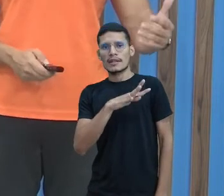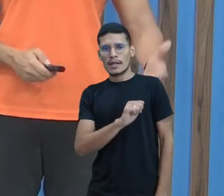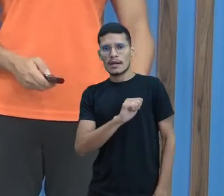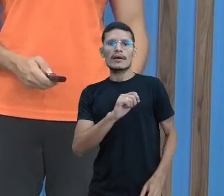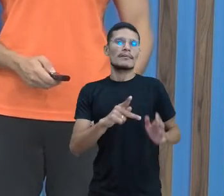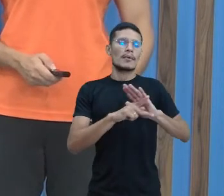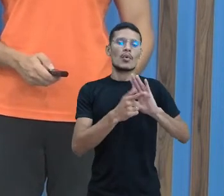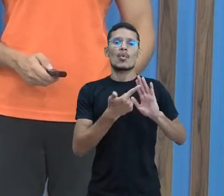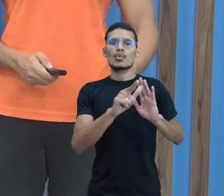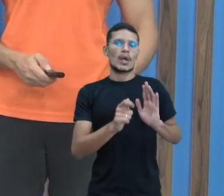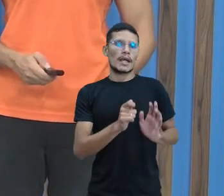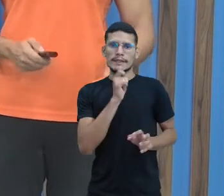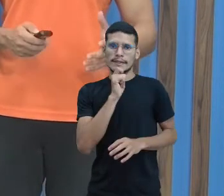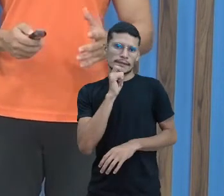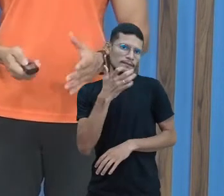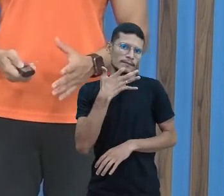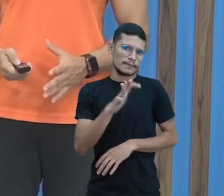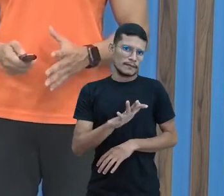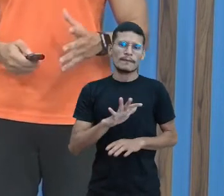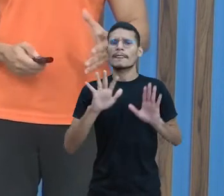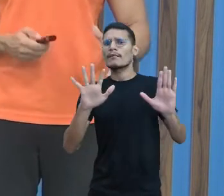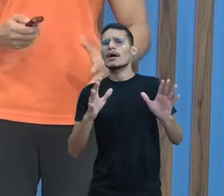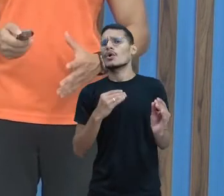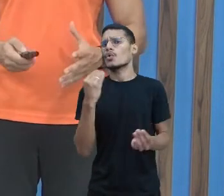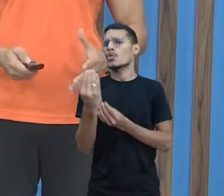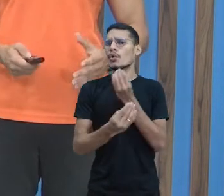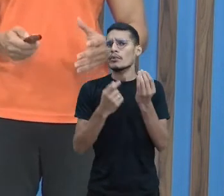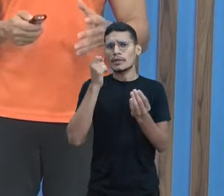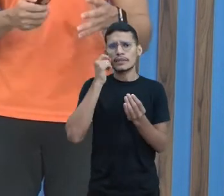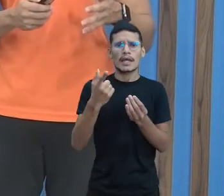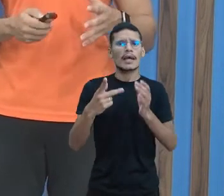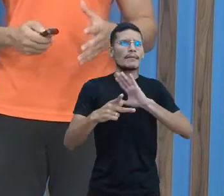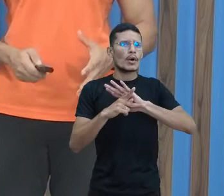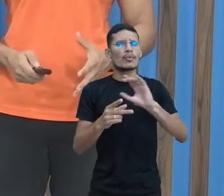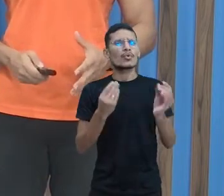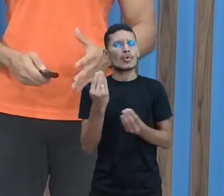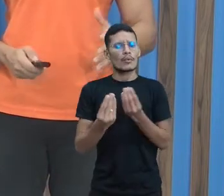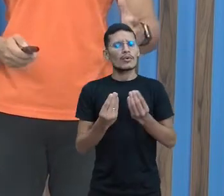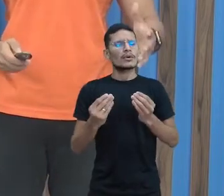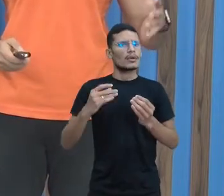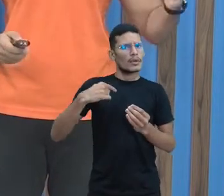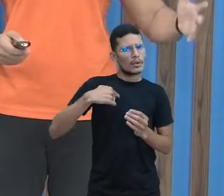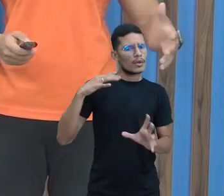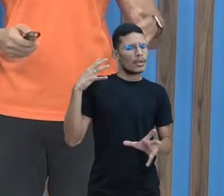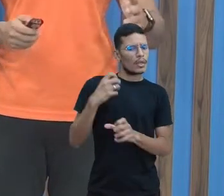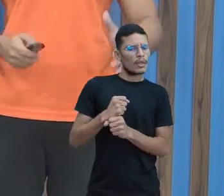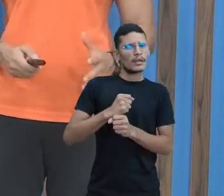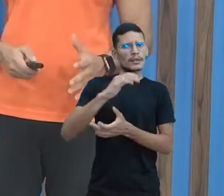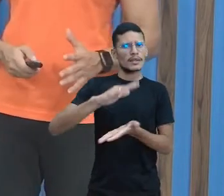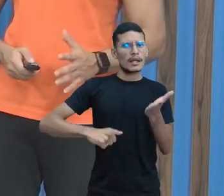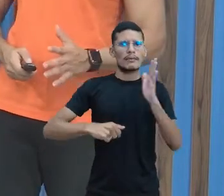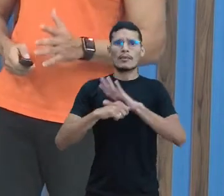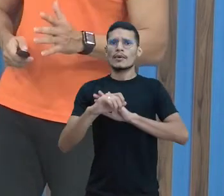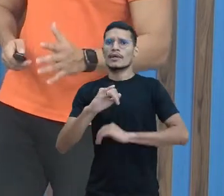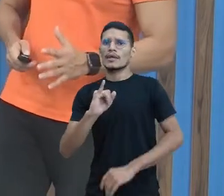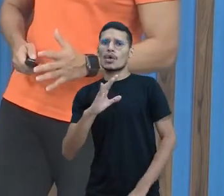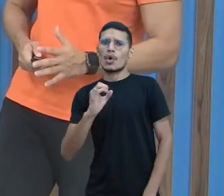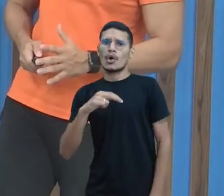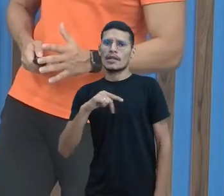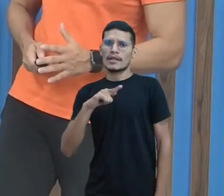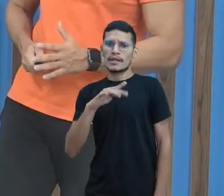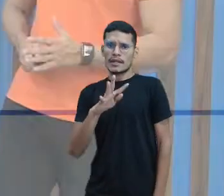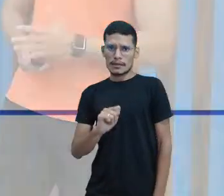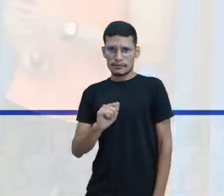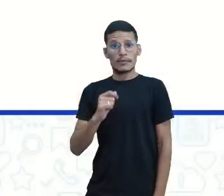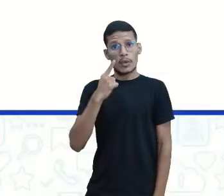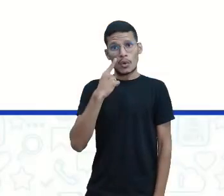termo desconhecido, certo? Mas, Pedro, como é que dá essa ideia aí de quando eu somar, eu vou eliminar uma incógnita? Acompanha aqui